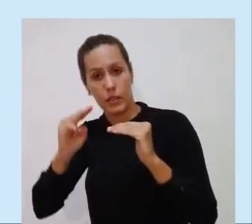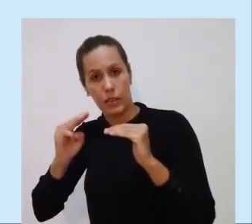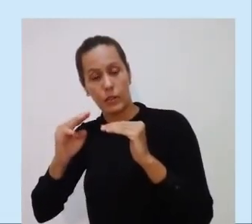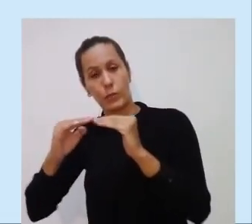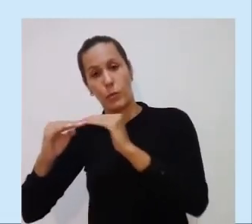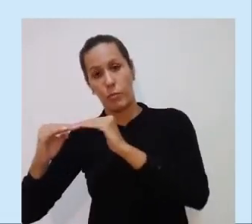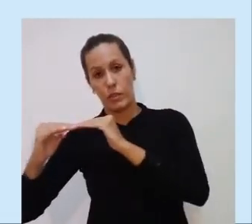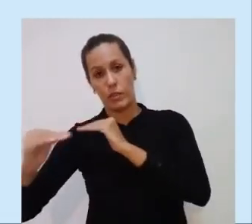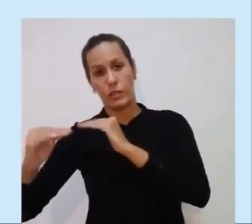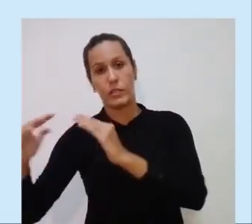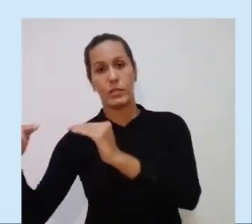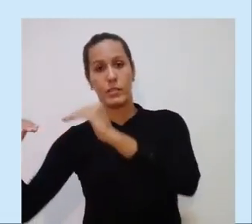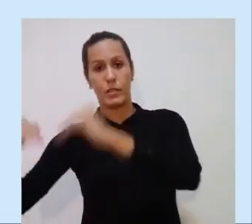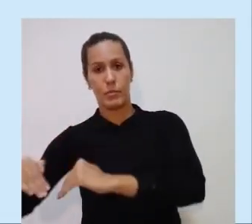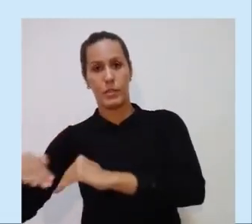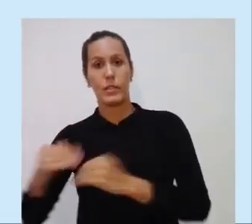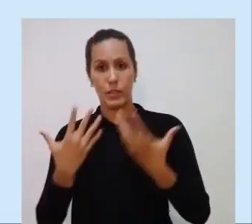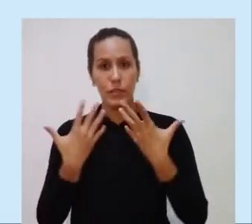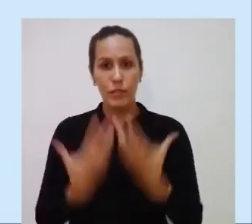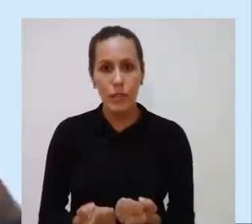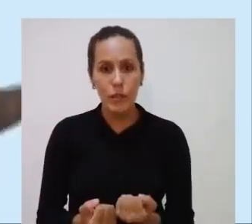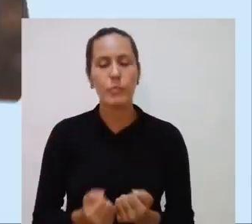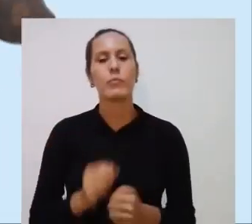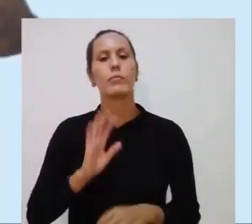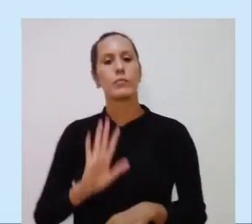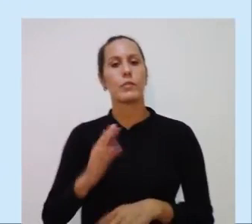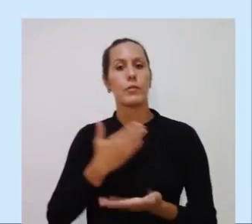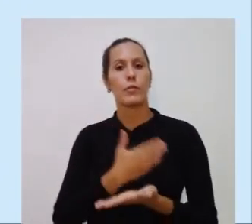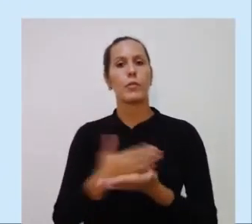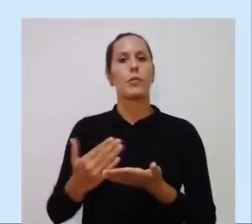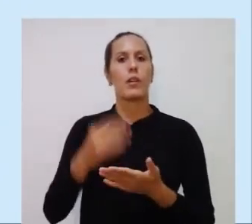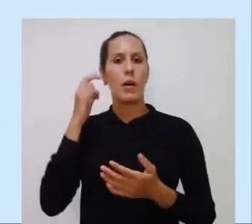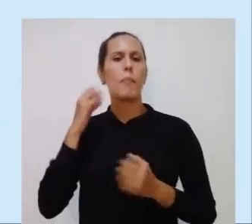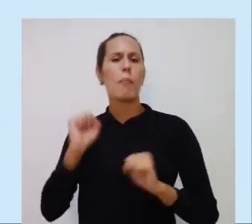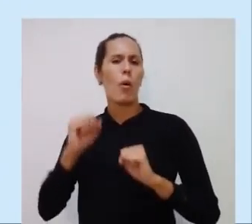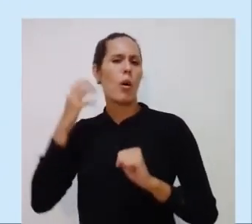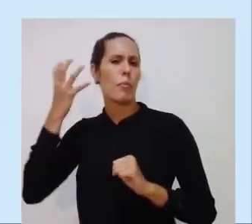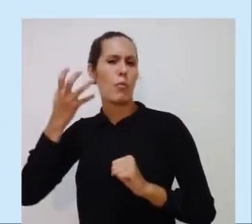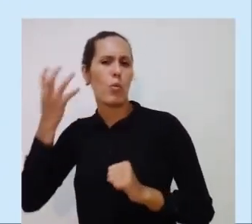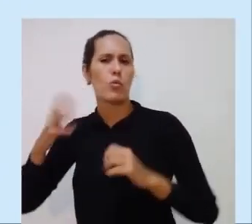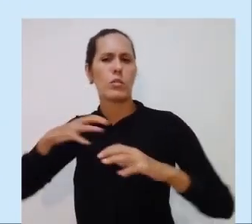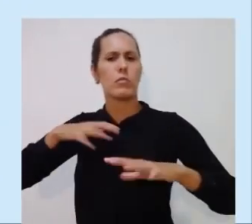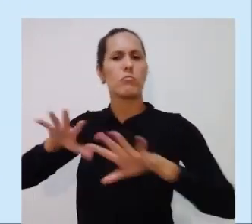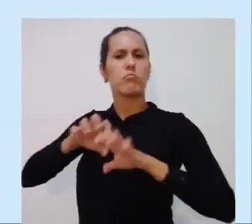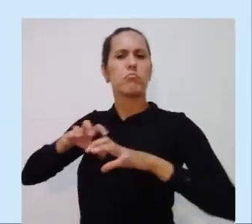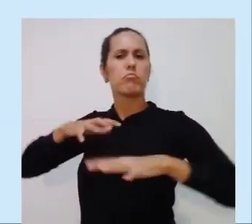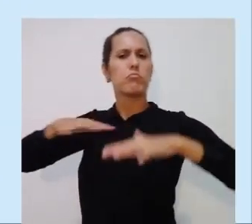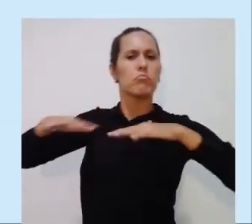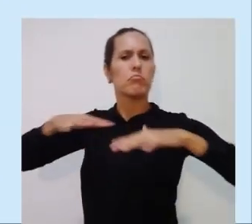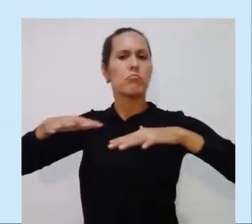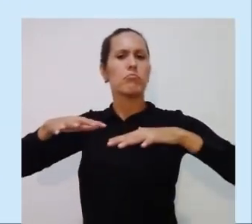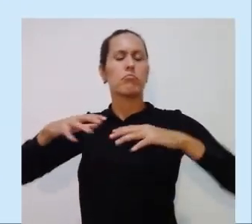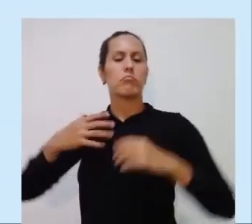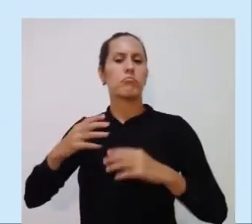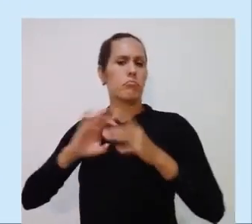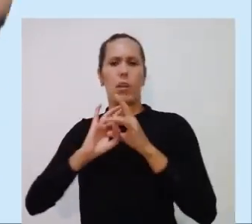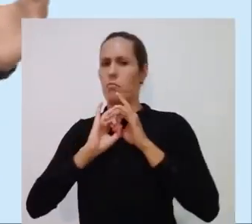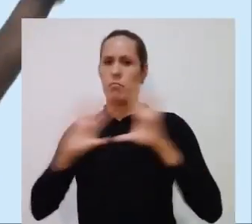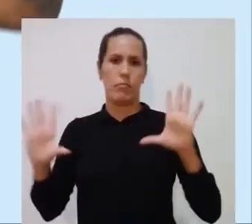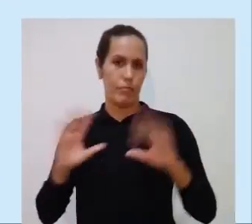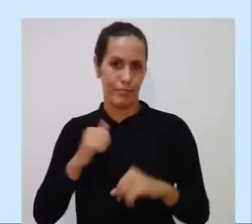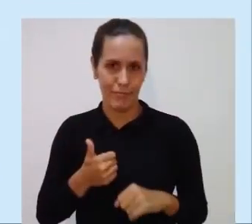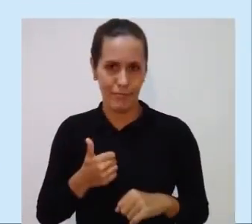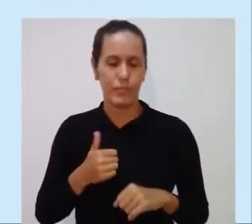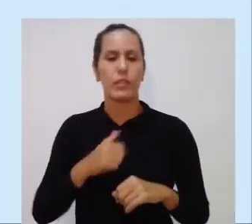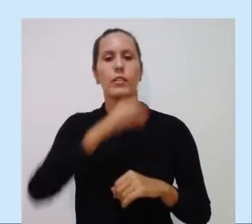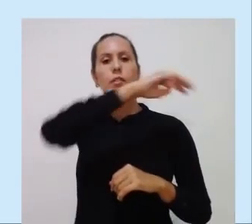nas planícies e quebrando a depressão, tá? Então, vamos lá. Então, se você quiser colocar aquela musiquinha lá da onda, tal, para continuar, a gente vai, tá?